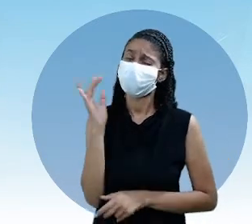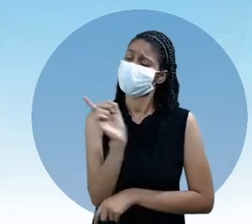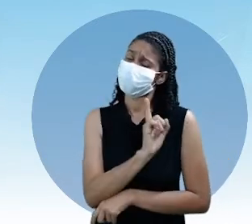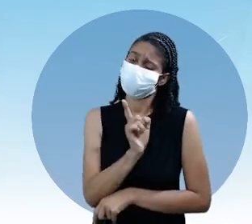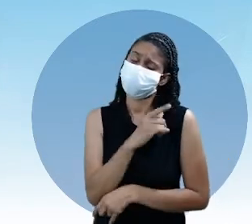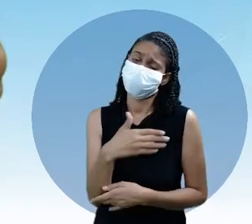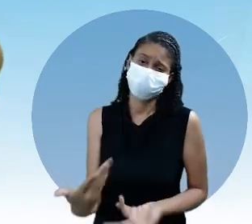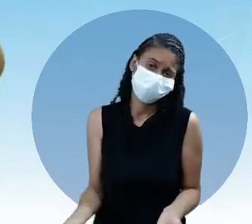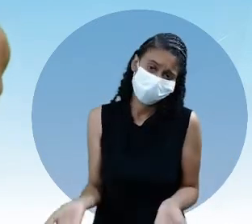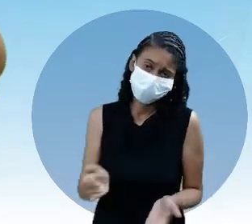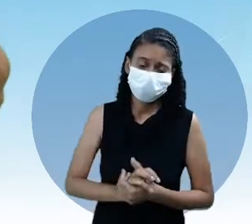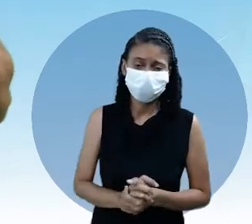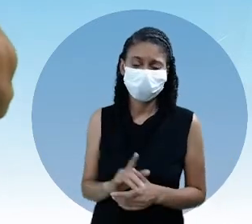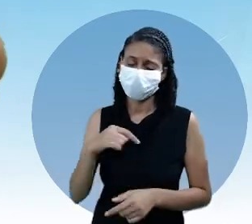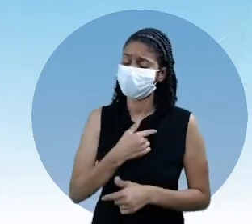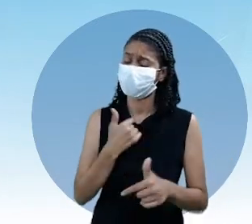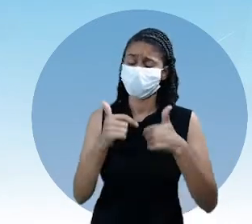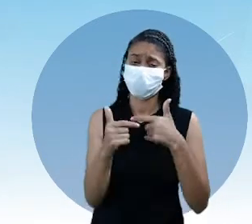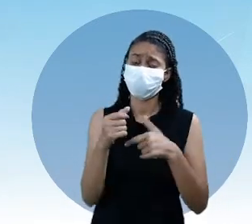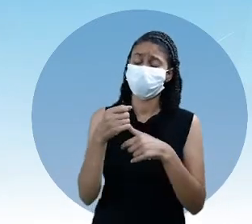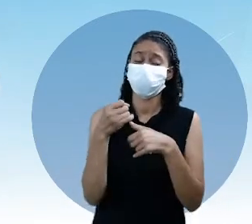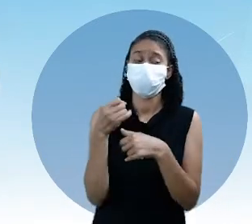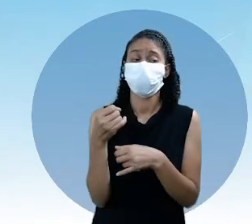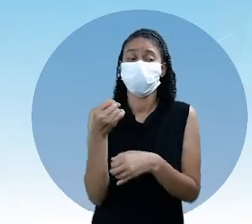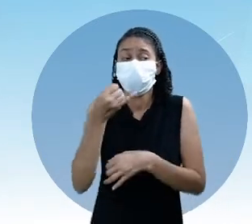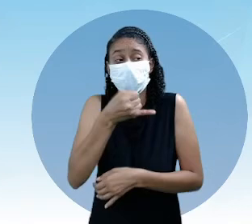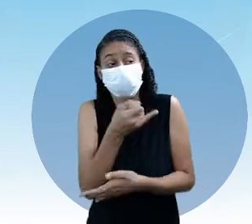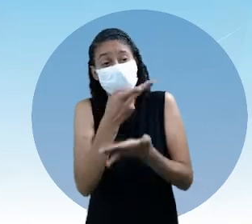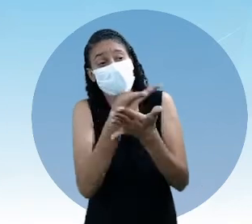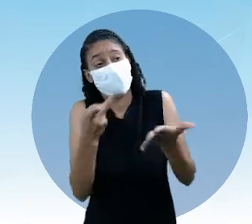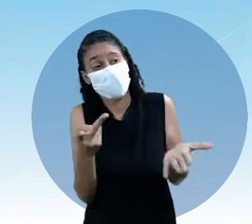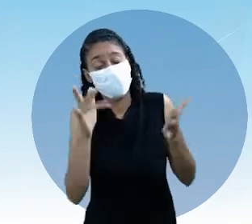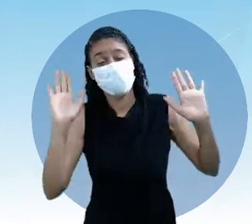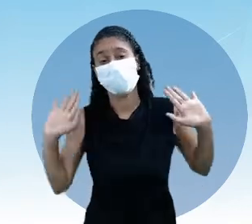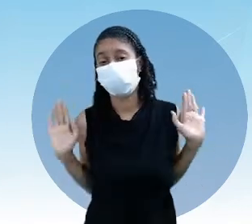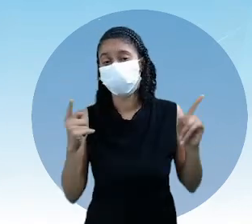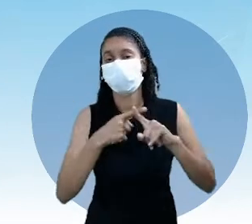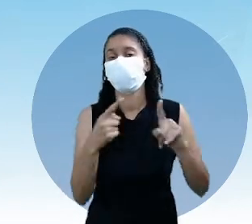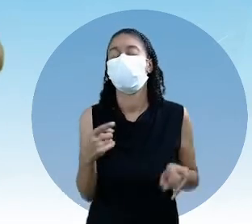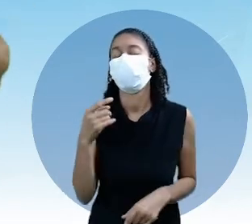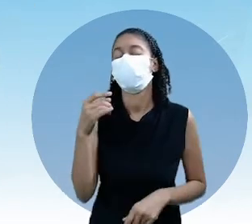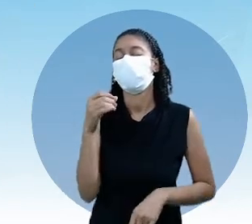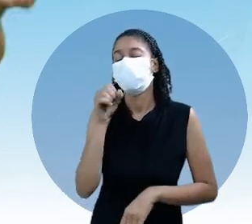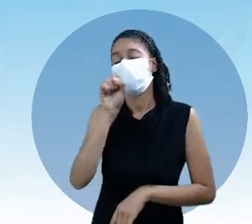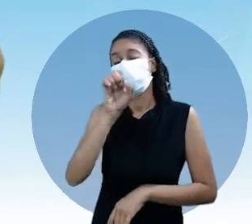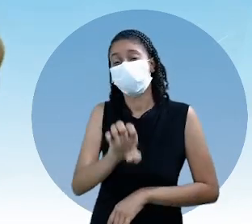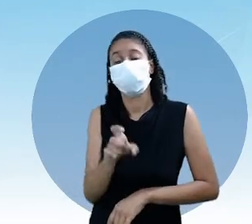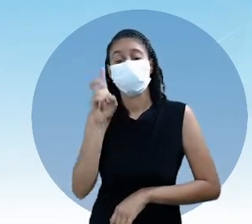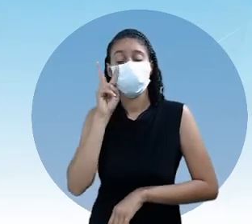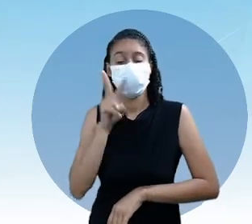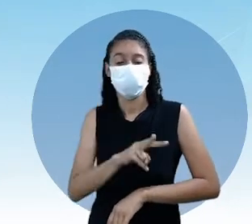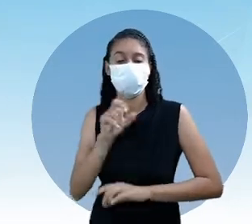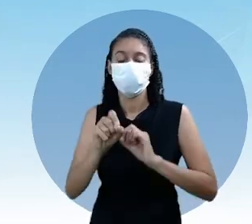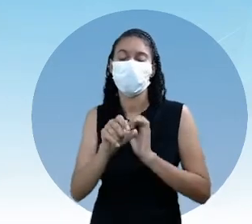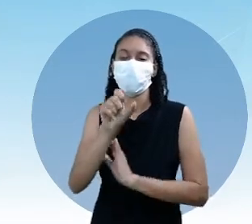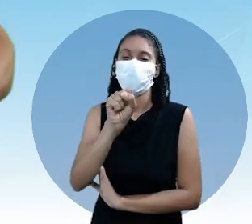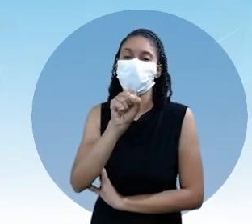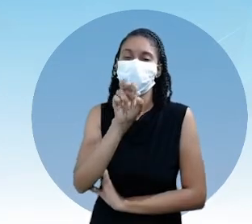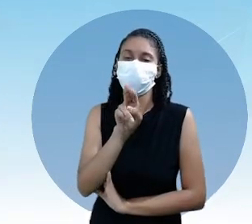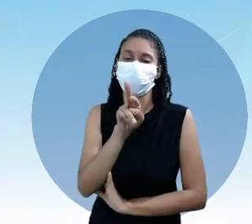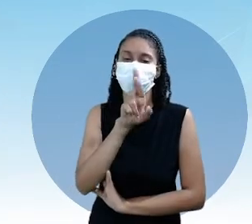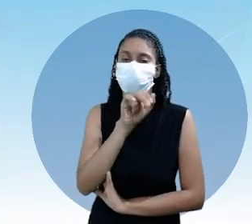não. Né? A gente não trabalha com um si, mas se você analisar, não é, por exemplo, o Suriname foi colonizado